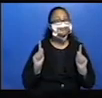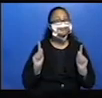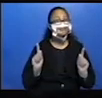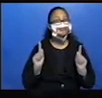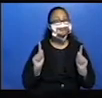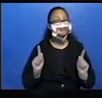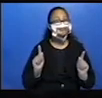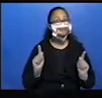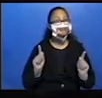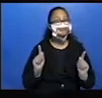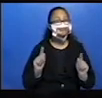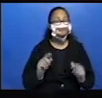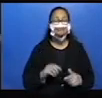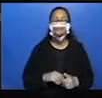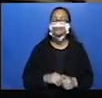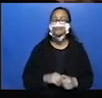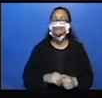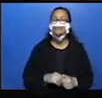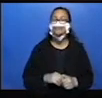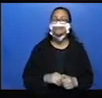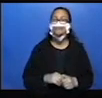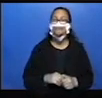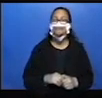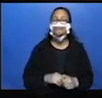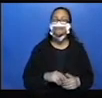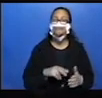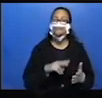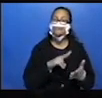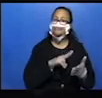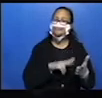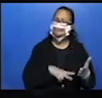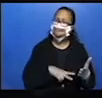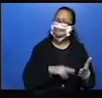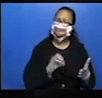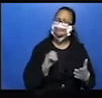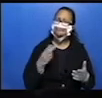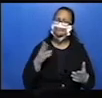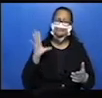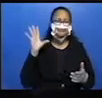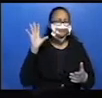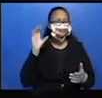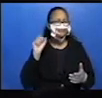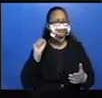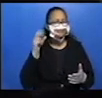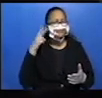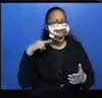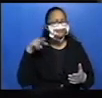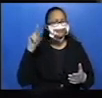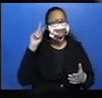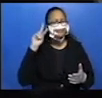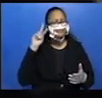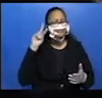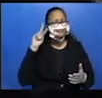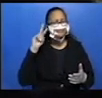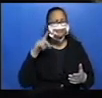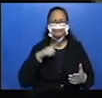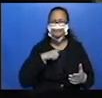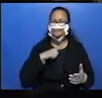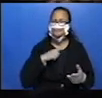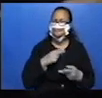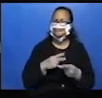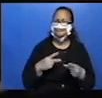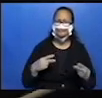aventura incrível. Ao ler ou ouvir uma história misteriosa com acontecimentos estranhos e